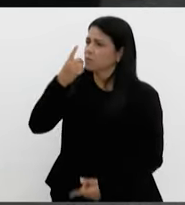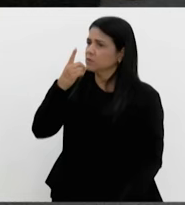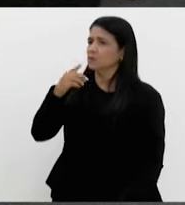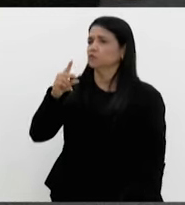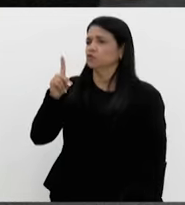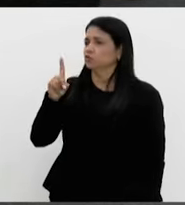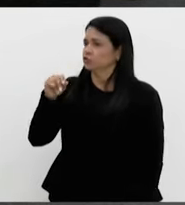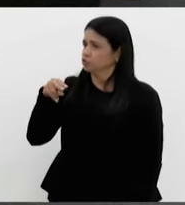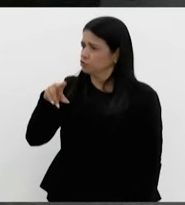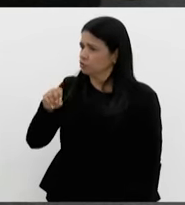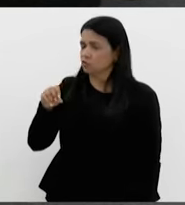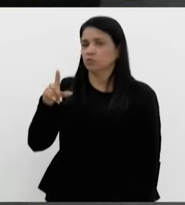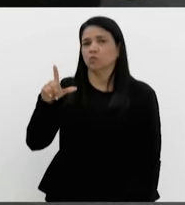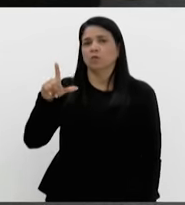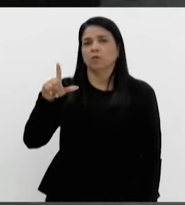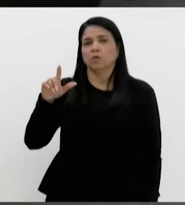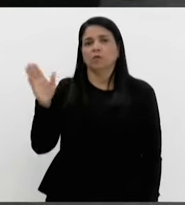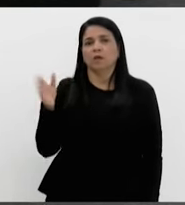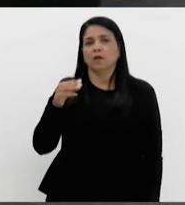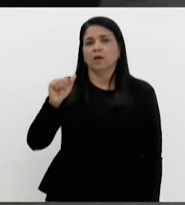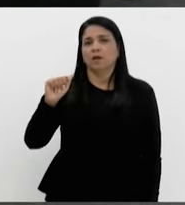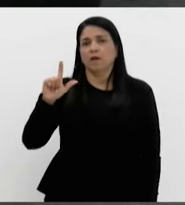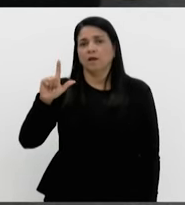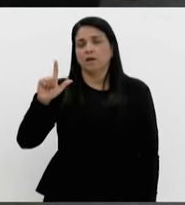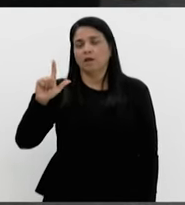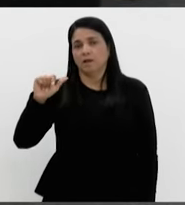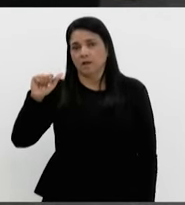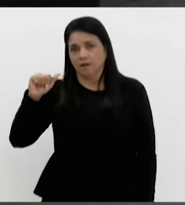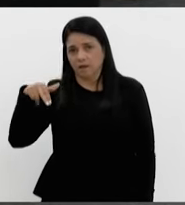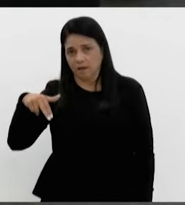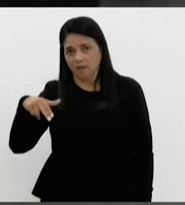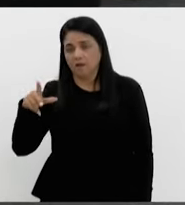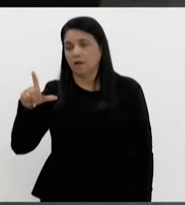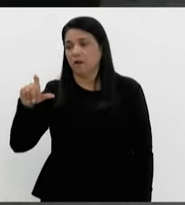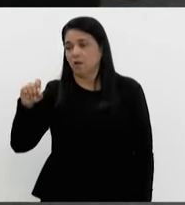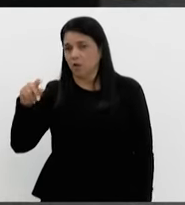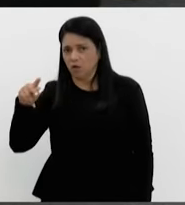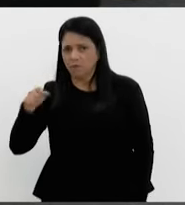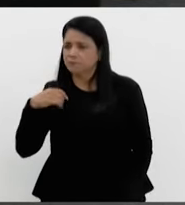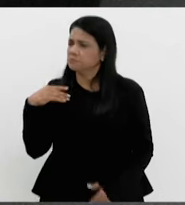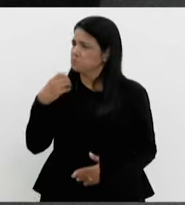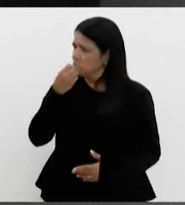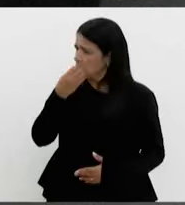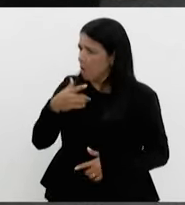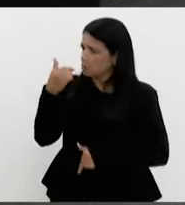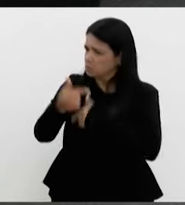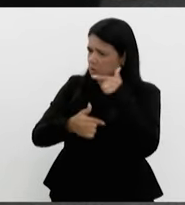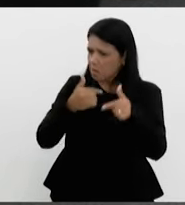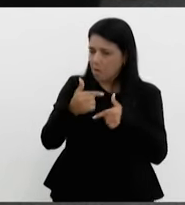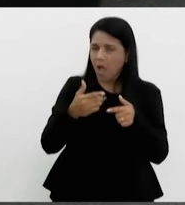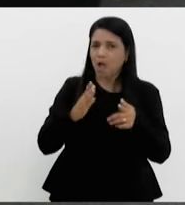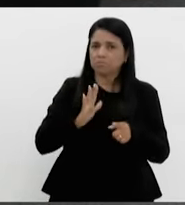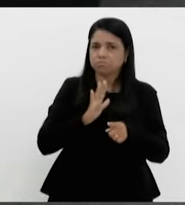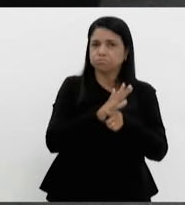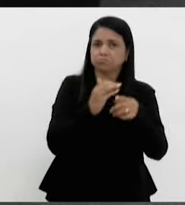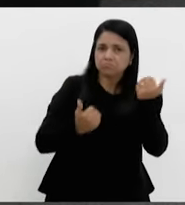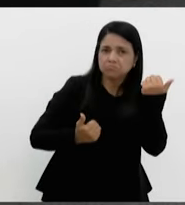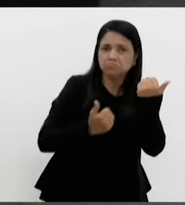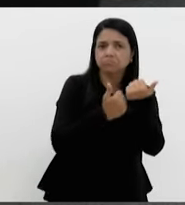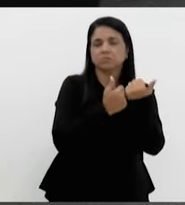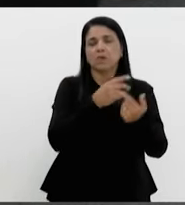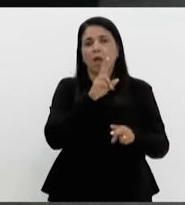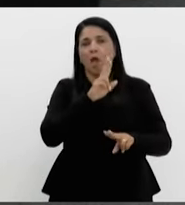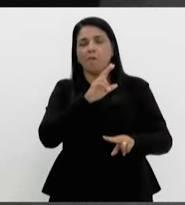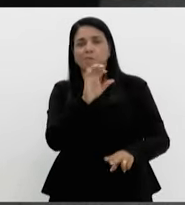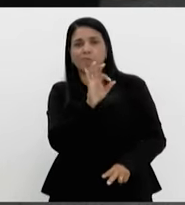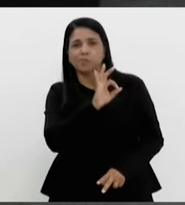Alan Lopes, diga-se de passagem, vossas excelências que têm feito um grande trabalho em prol da Polícia Penal, são os propositores de uma